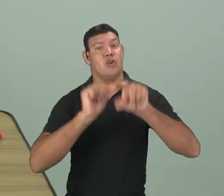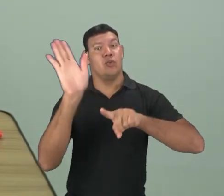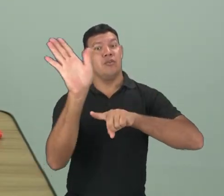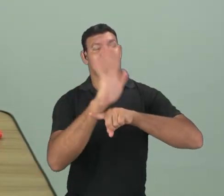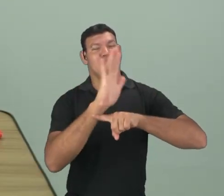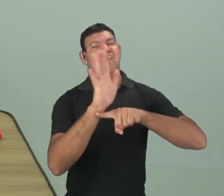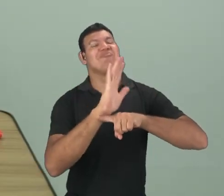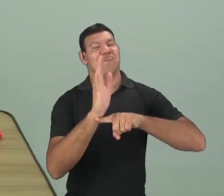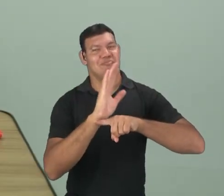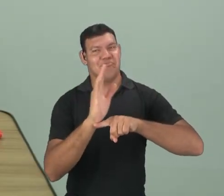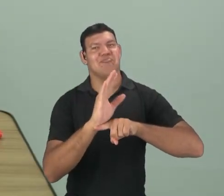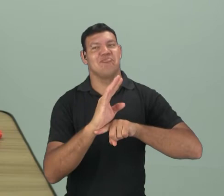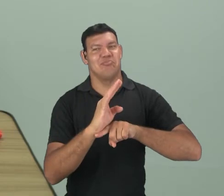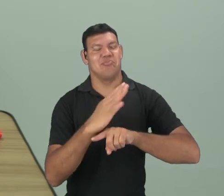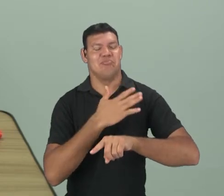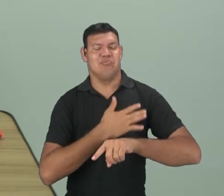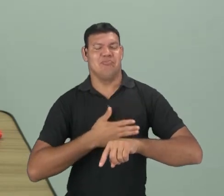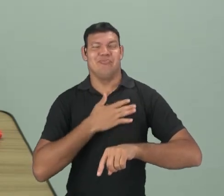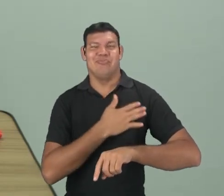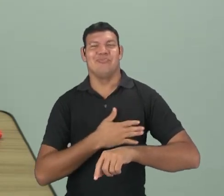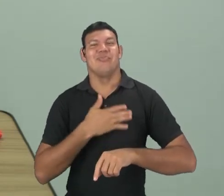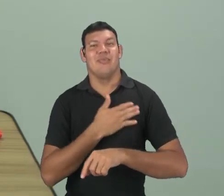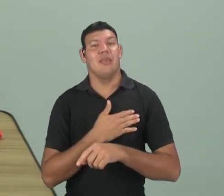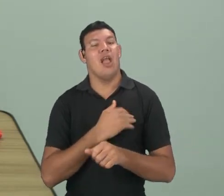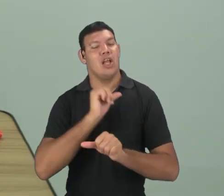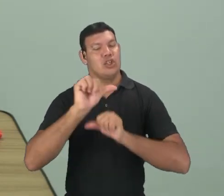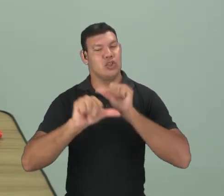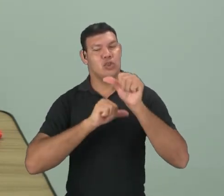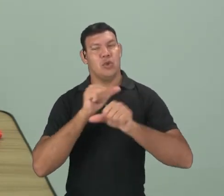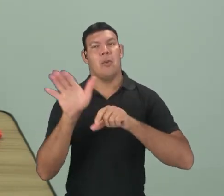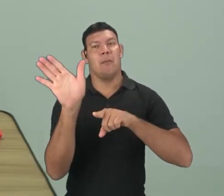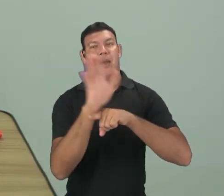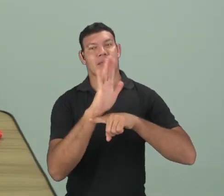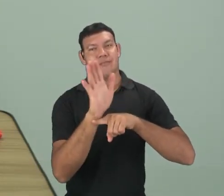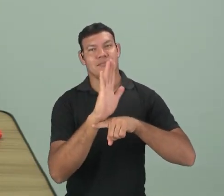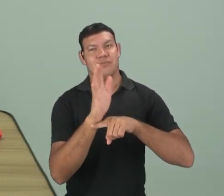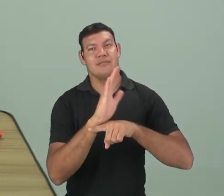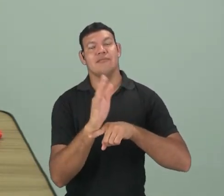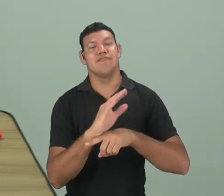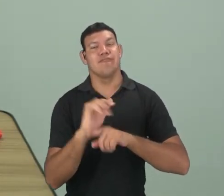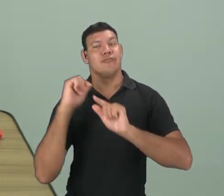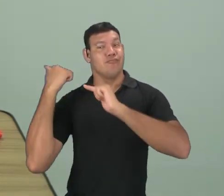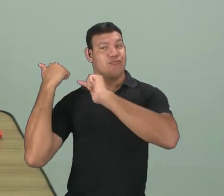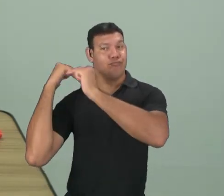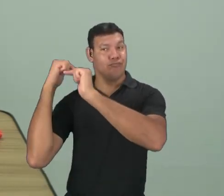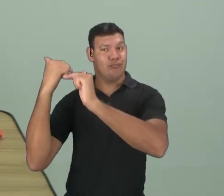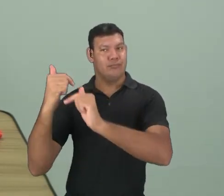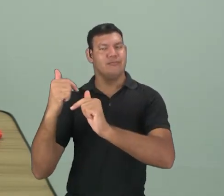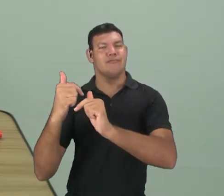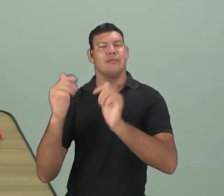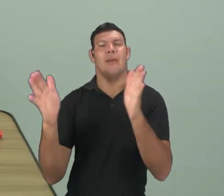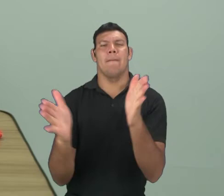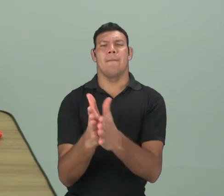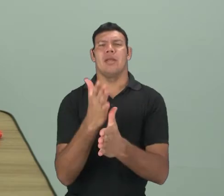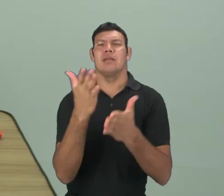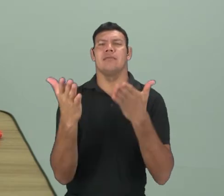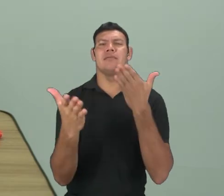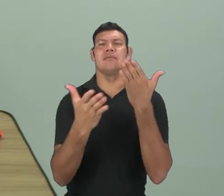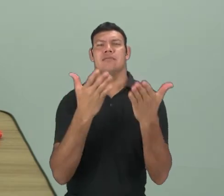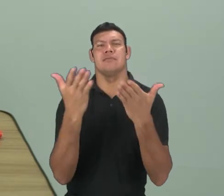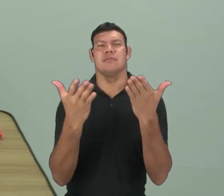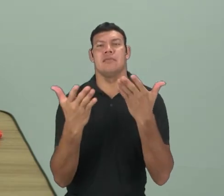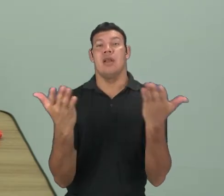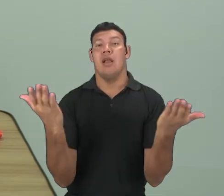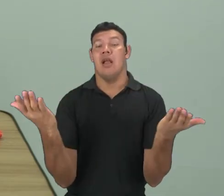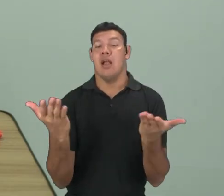tanta repercussão que se tornaram filmes e fazem parte aí de clássicos maravilhosos. Vamos ver